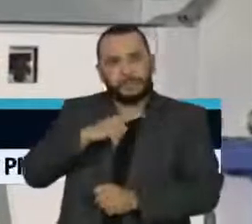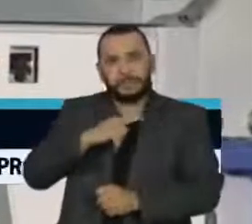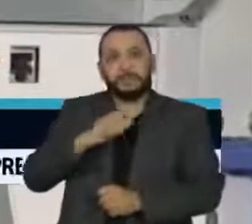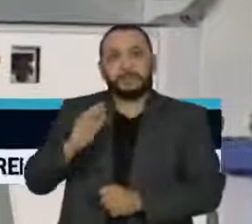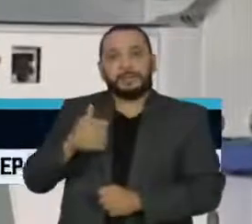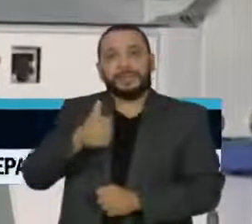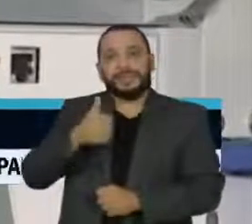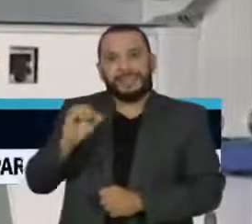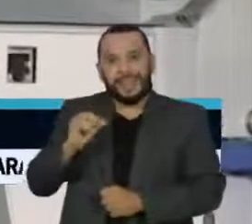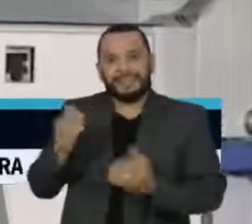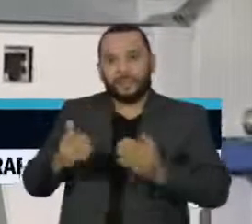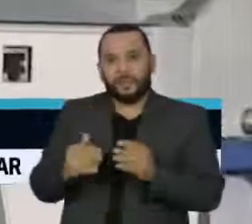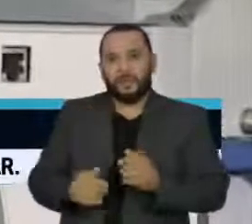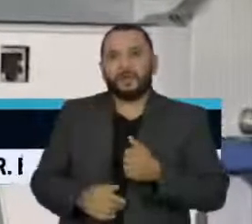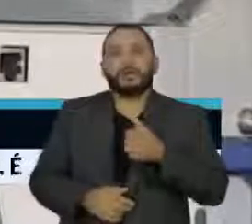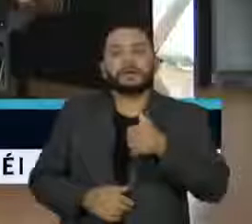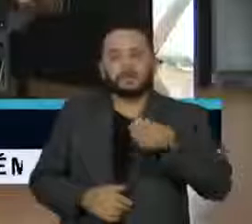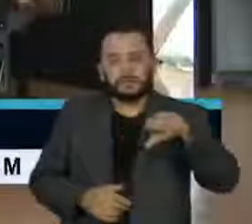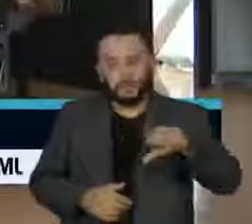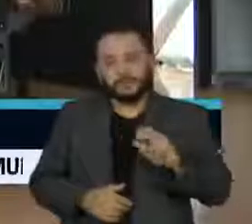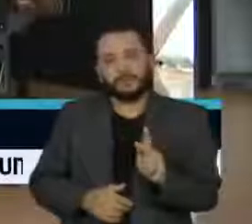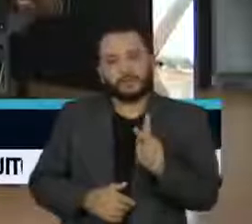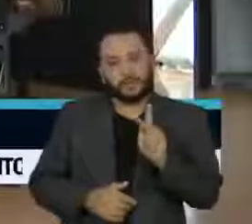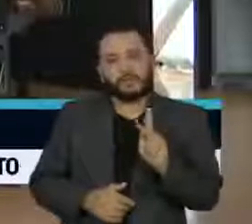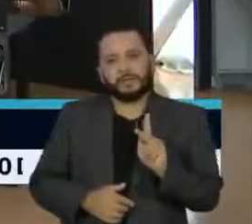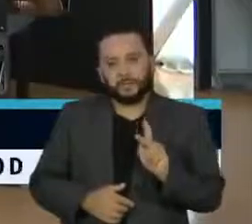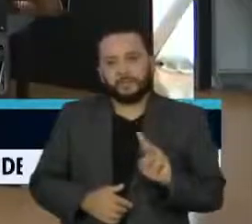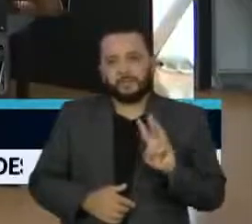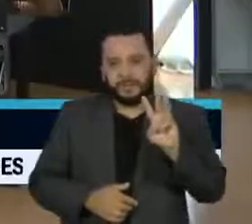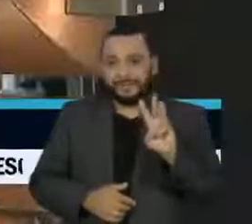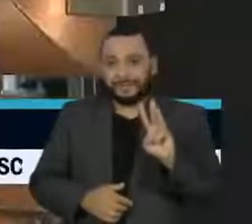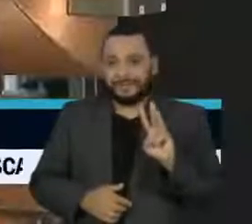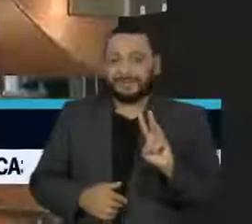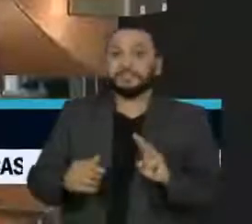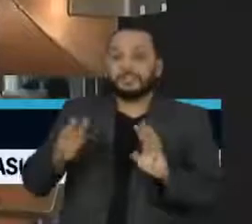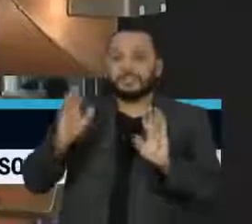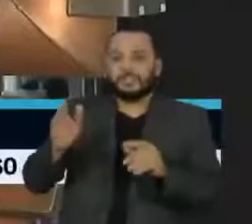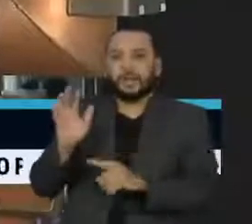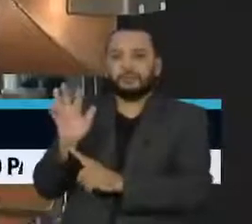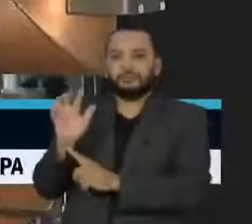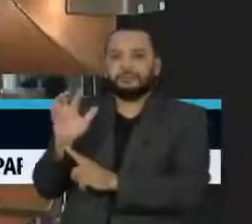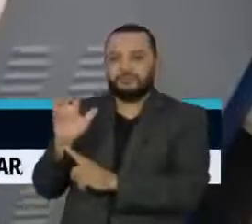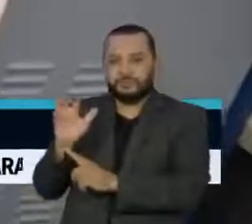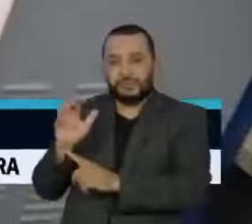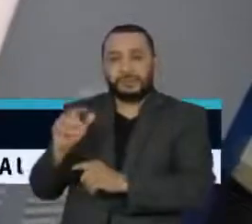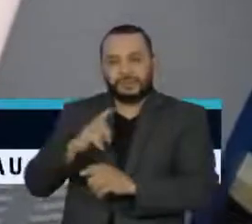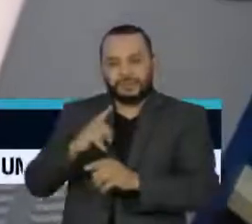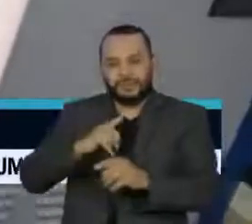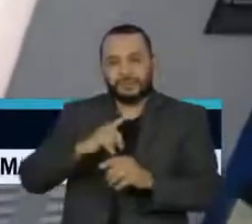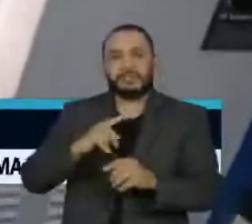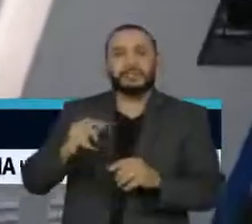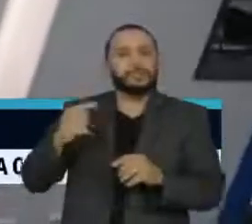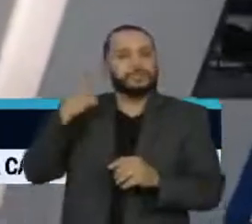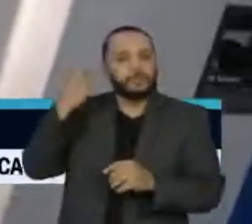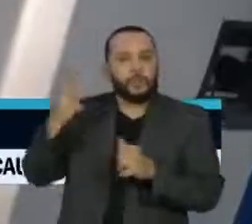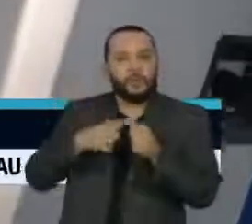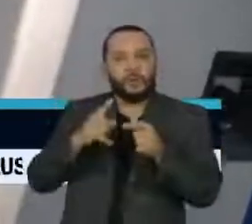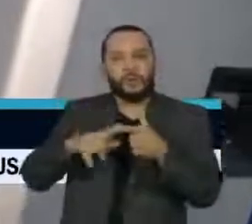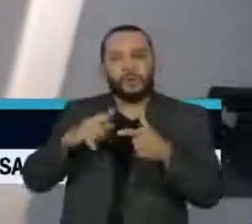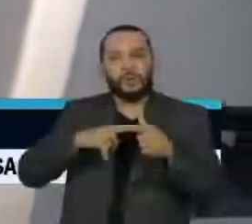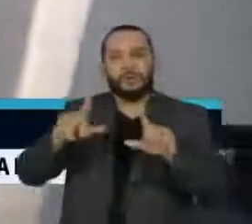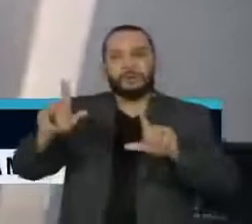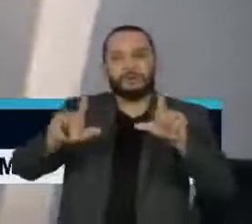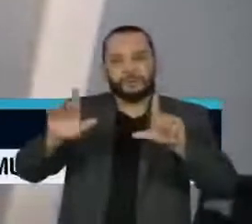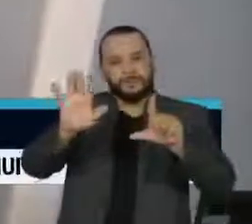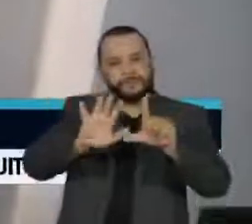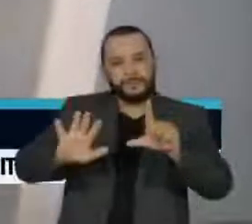de 10 para 19 kW. Para chegar até a televisão da sua casa, os sons, as imagens e todos os sinais produzidos pelas